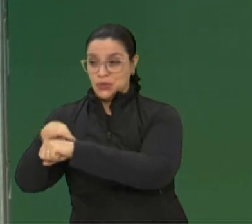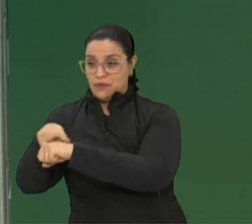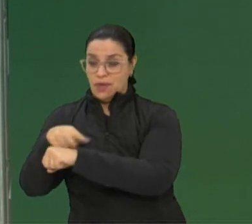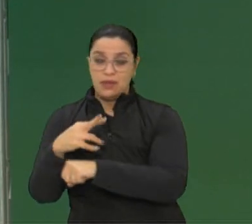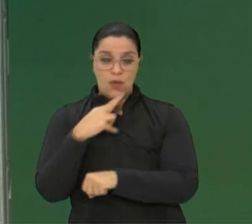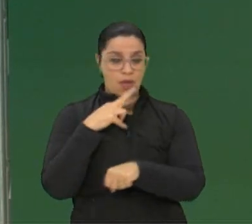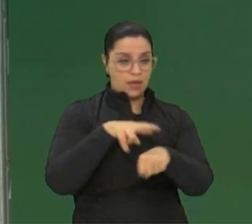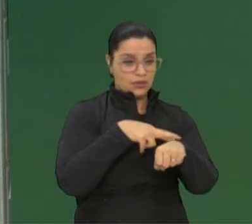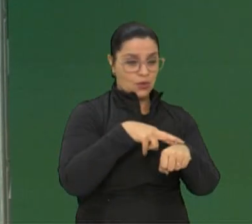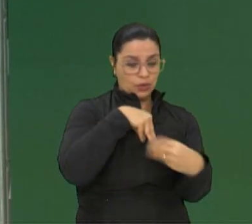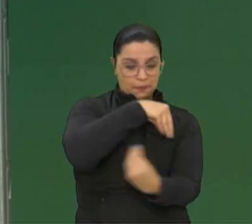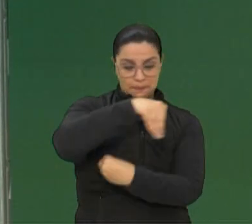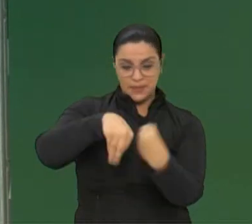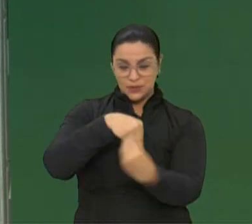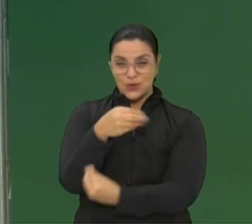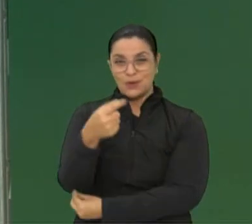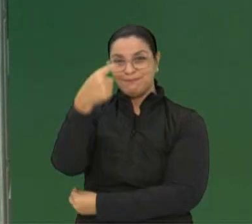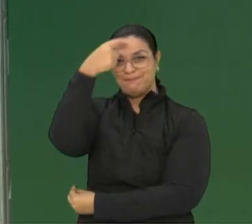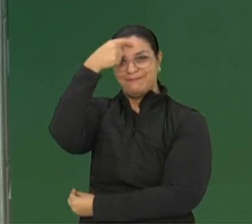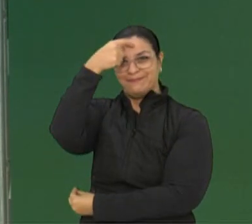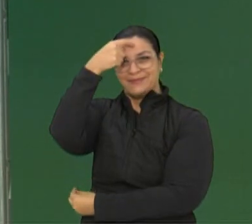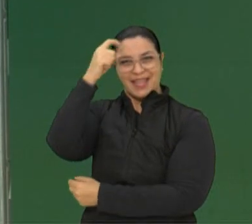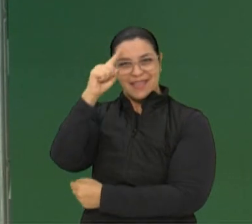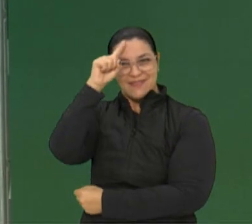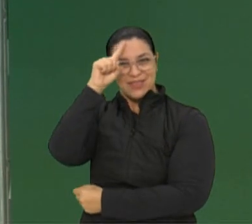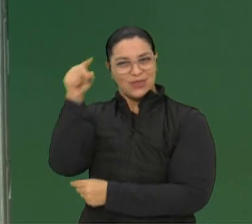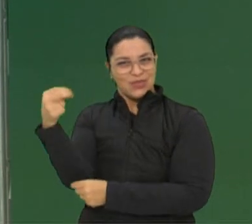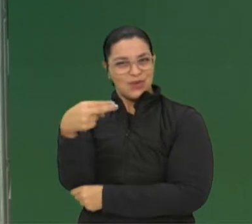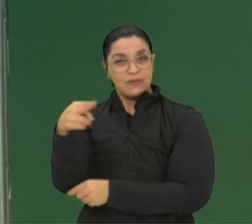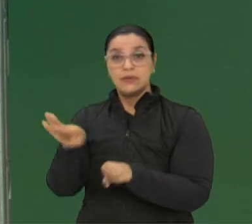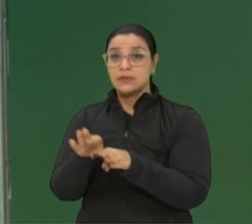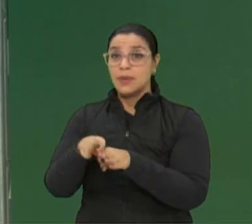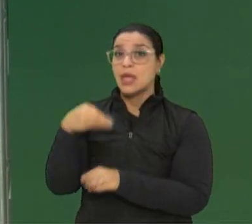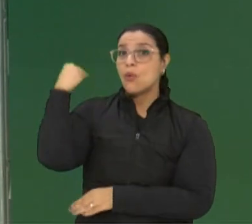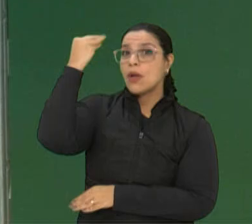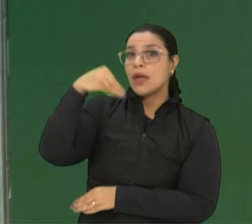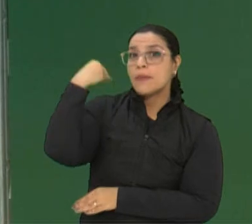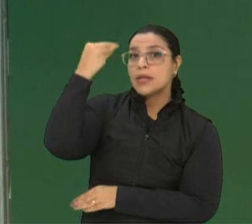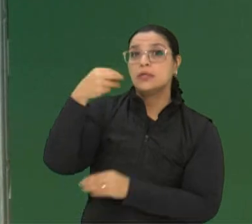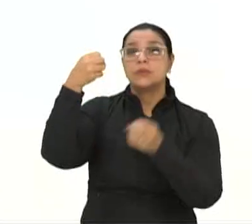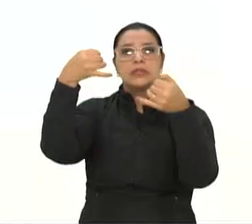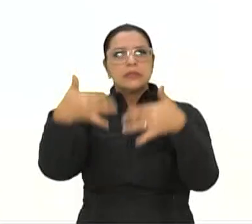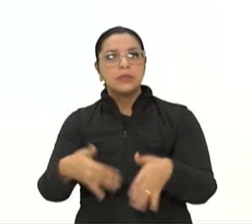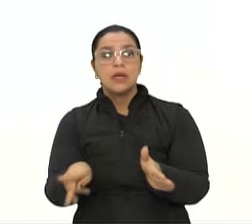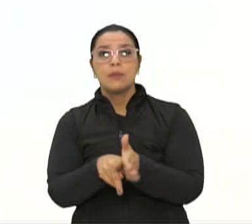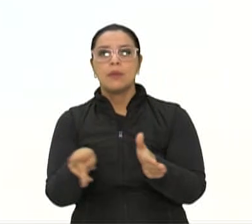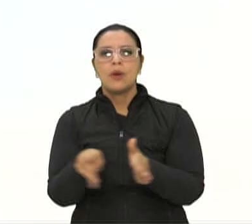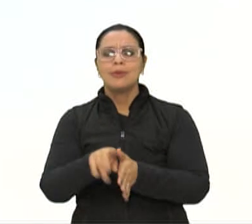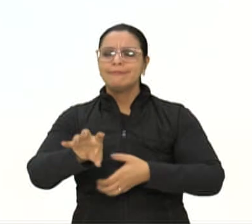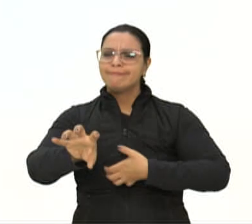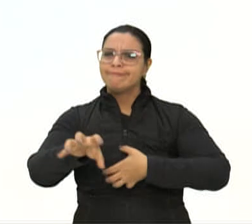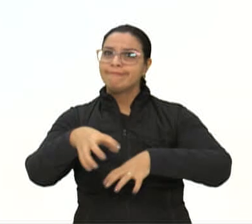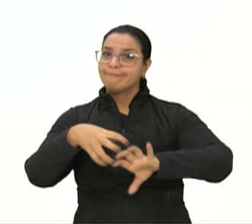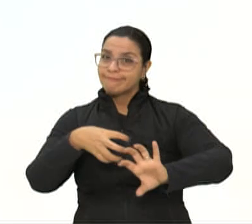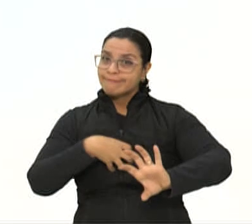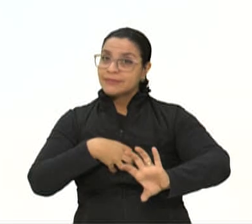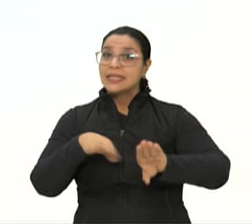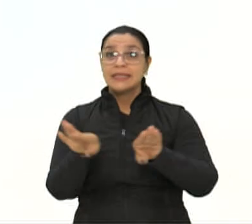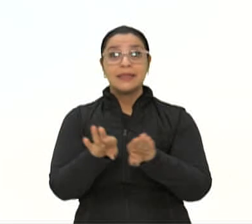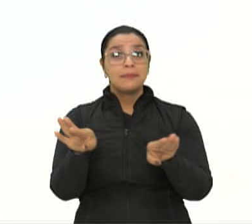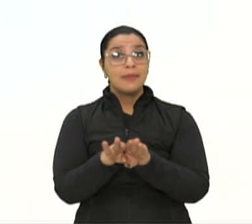dos empiristas, tá? No David Hume, ele vai explicar o empirismo da seguinte forma: através das impressões e